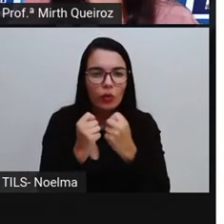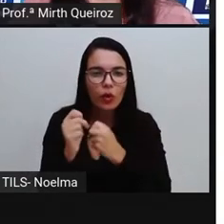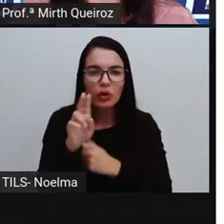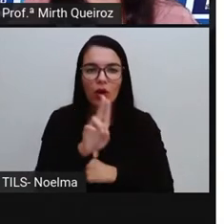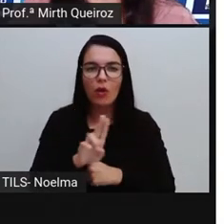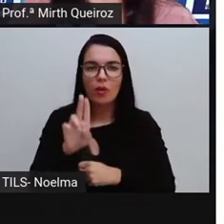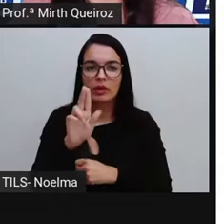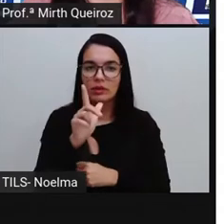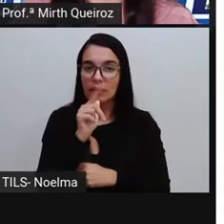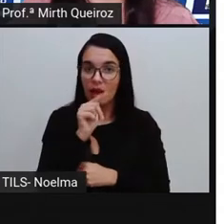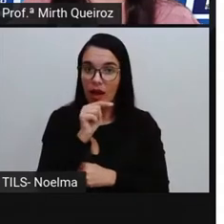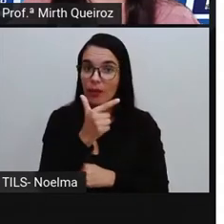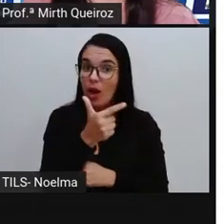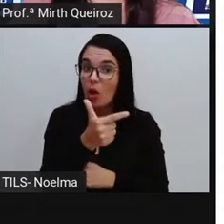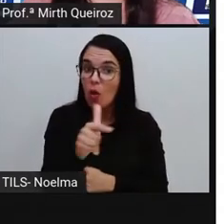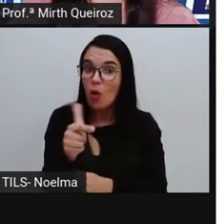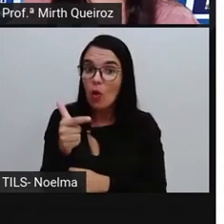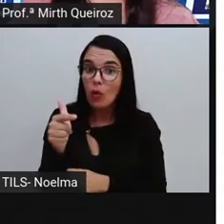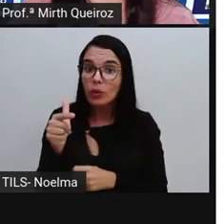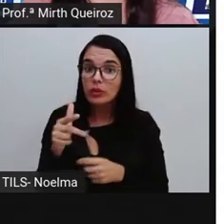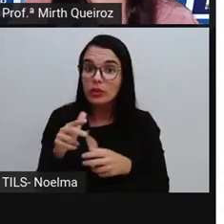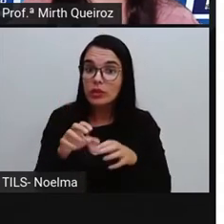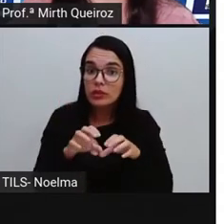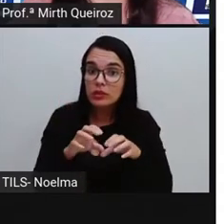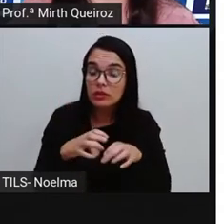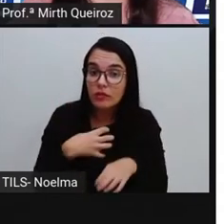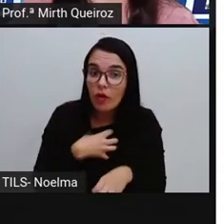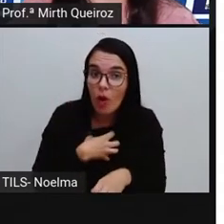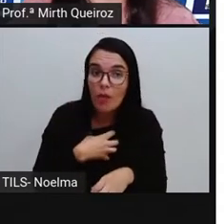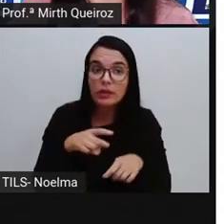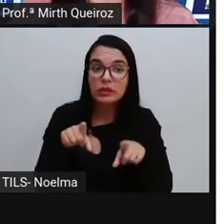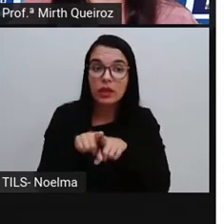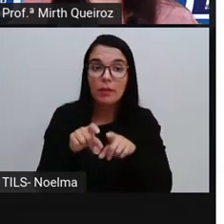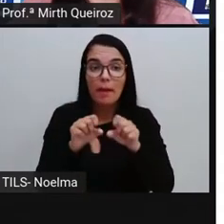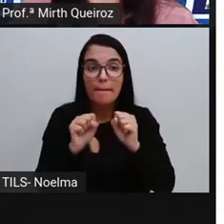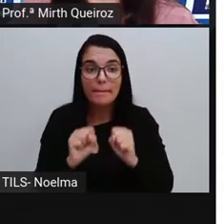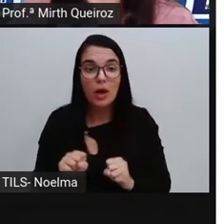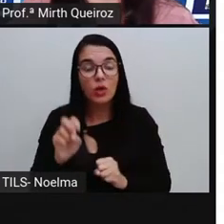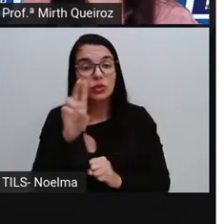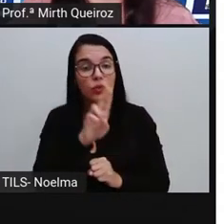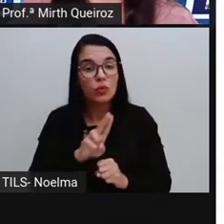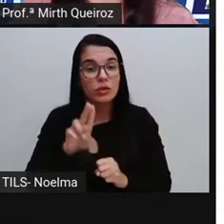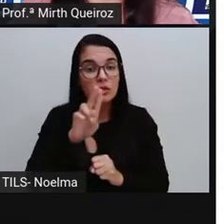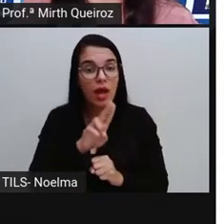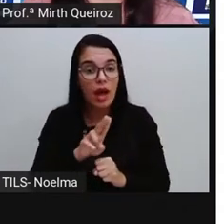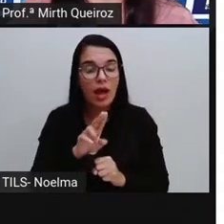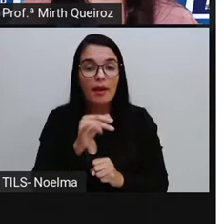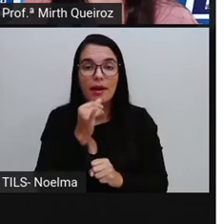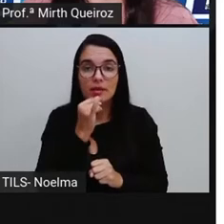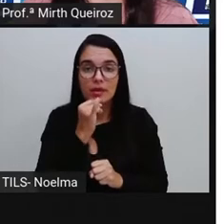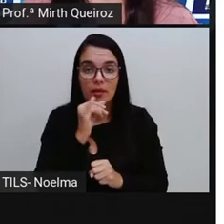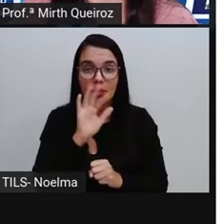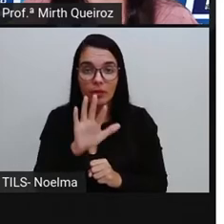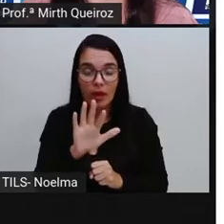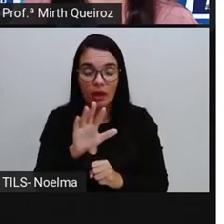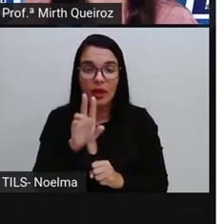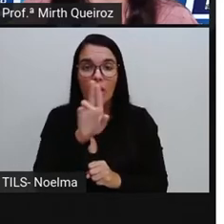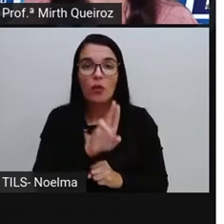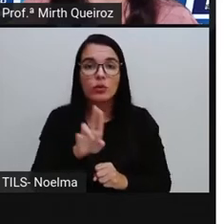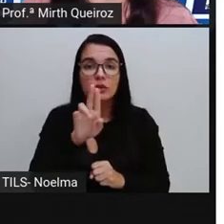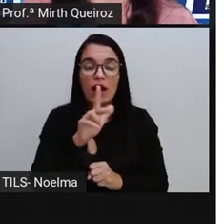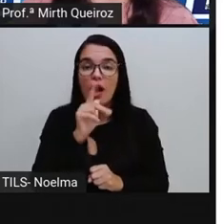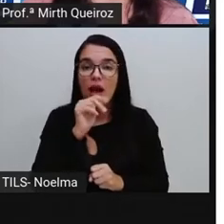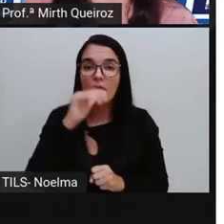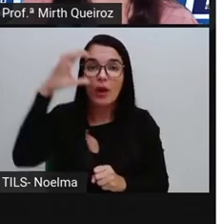outras formas também podem ser empregadas com a utilização da água das chuvas né embora seja